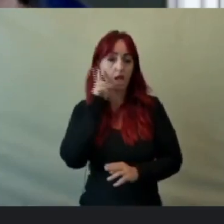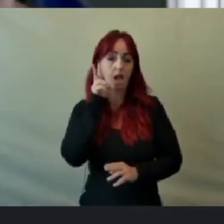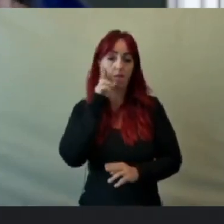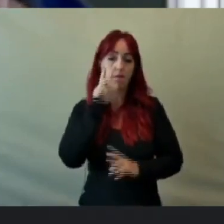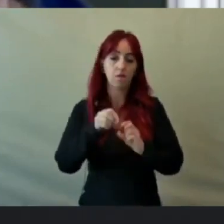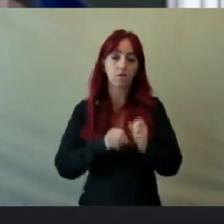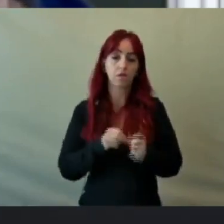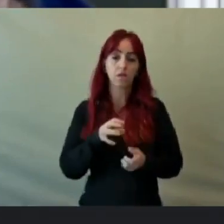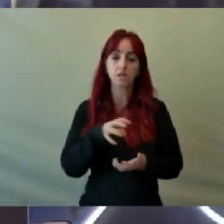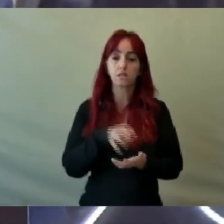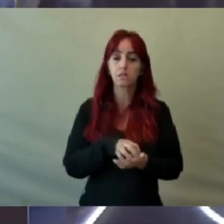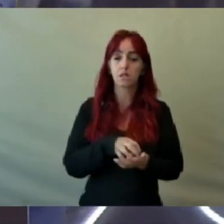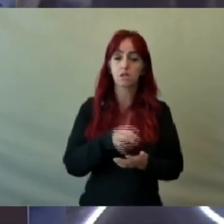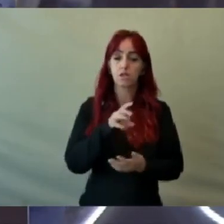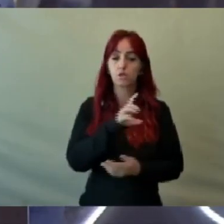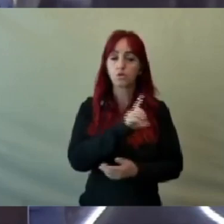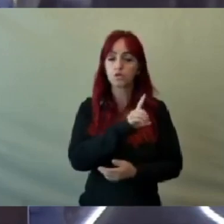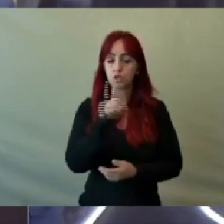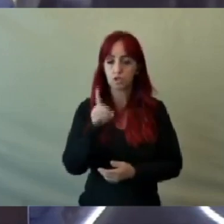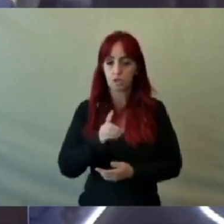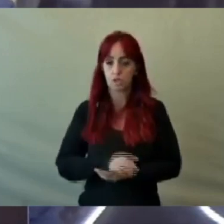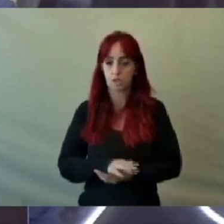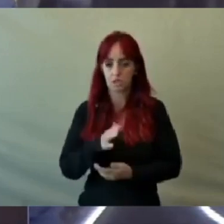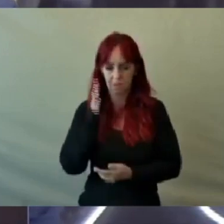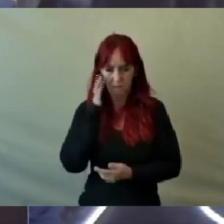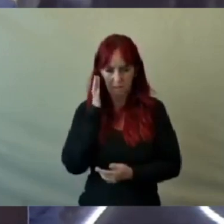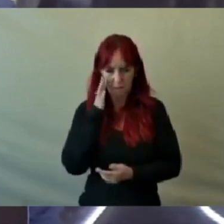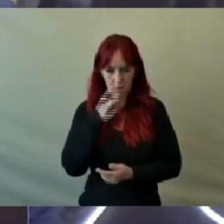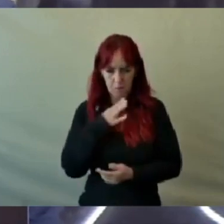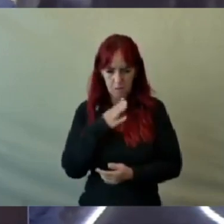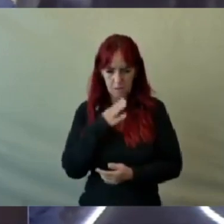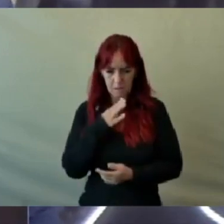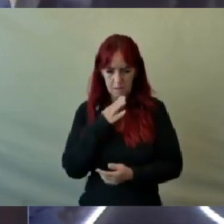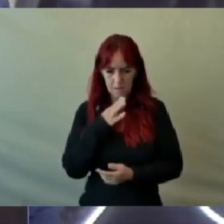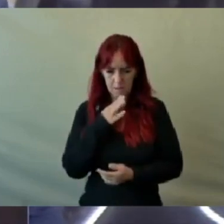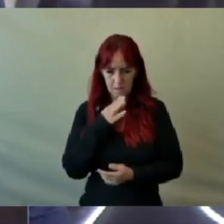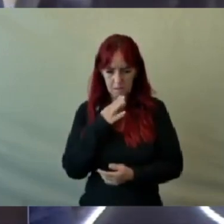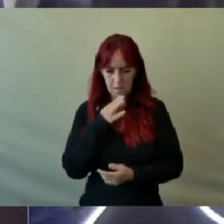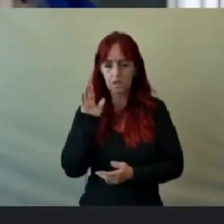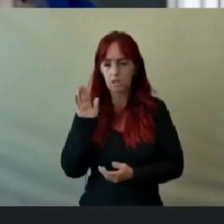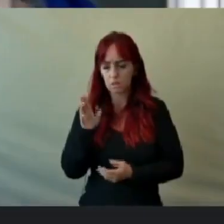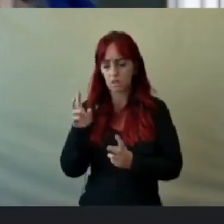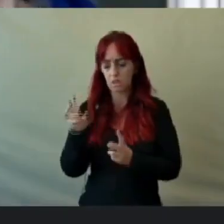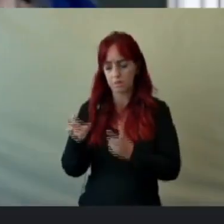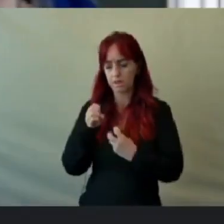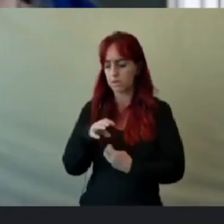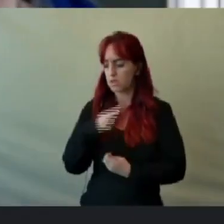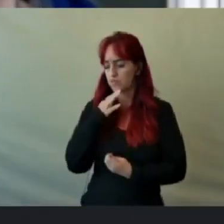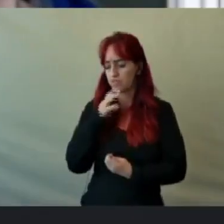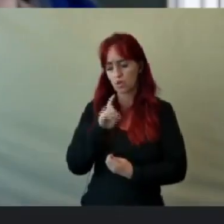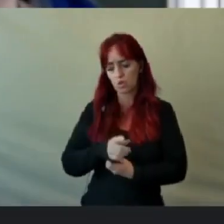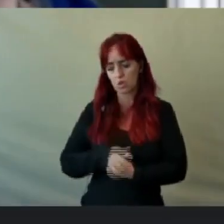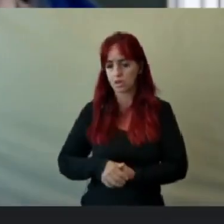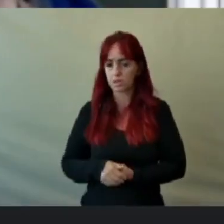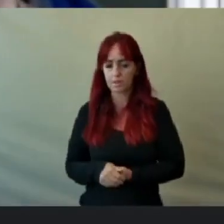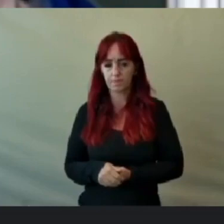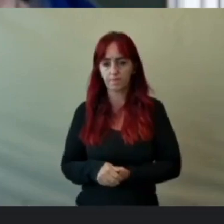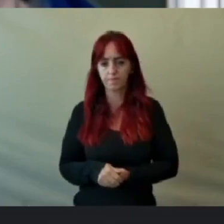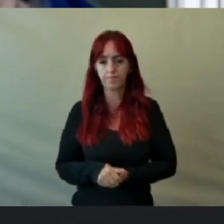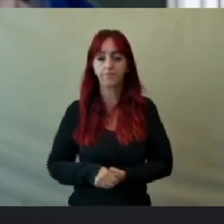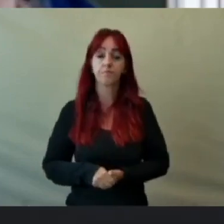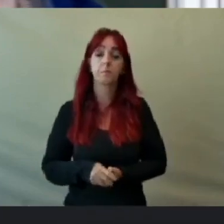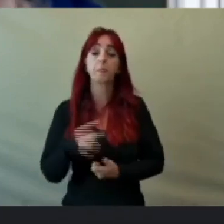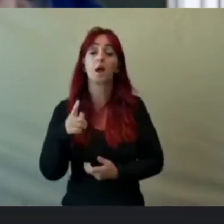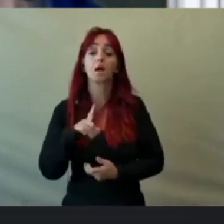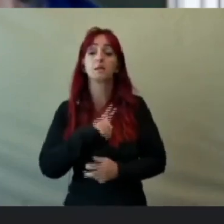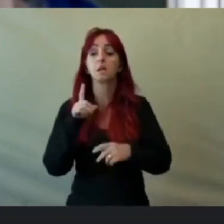vereador? já ouvi falar mas ainda não conheço mas já ouvi falar sim nós temos hoje em Belo Horizonte pela política